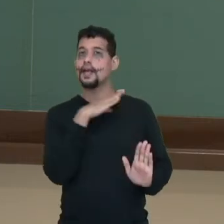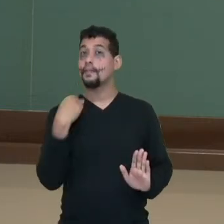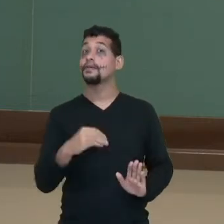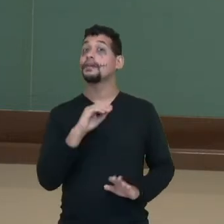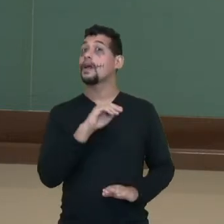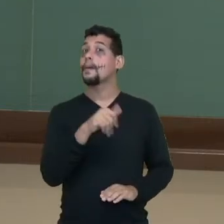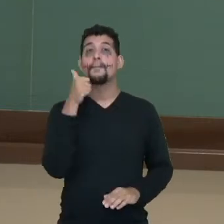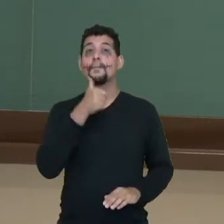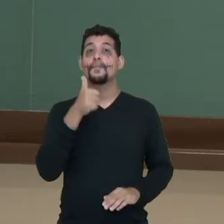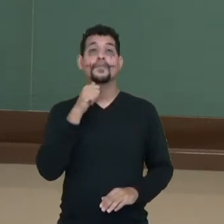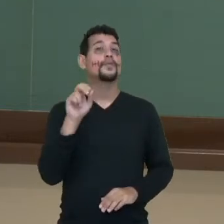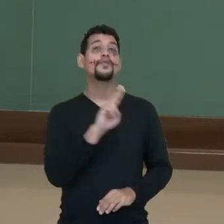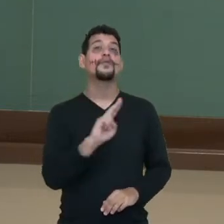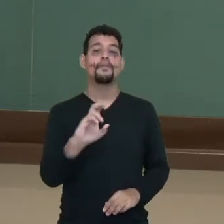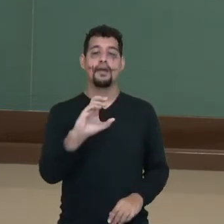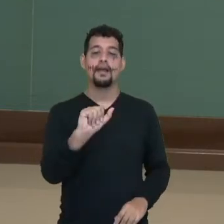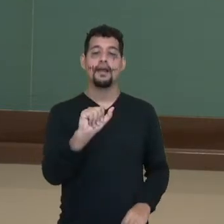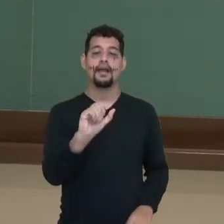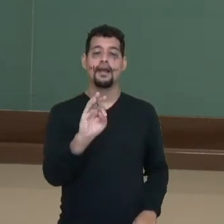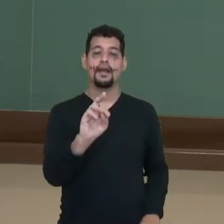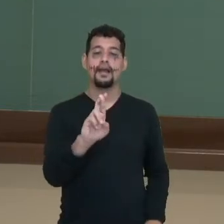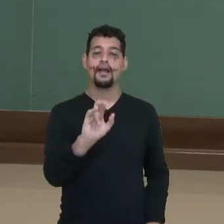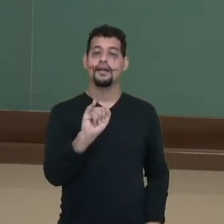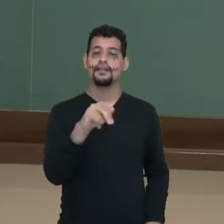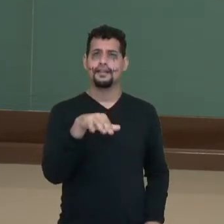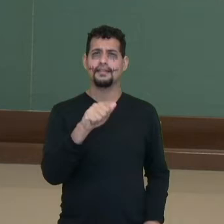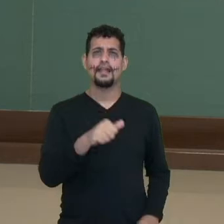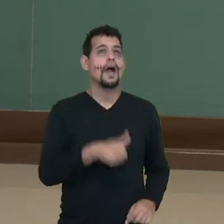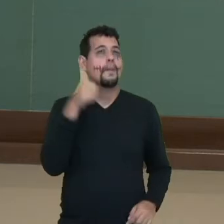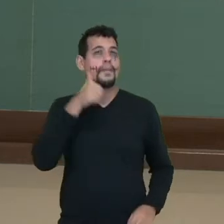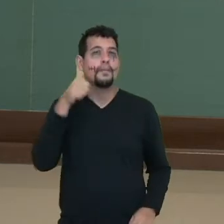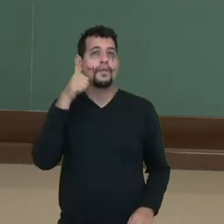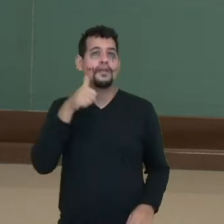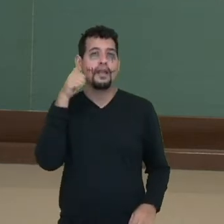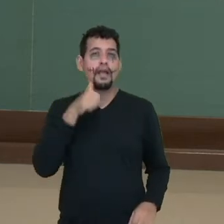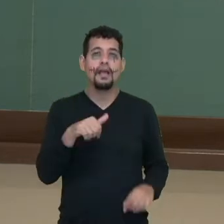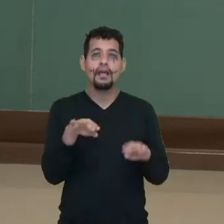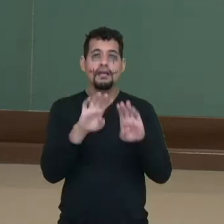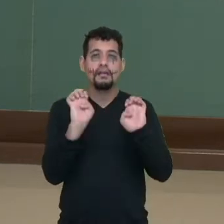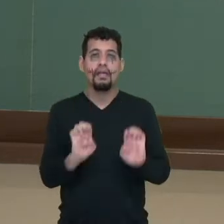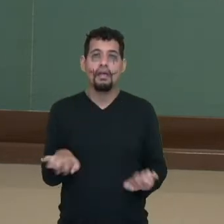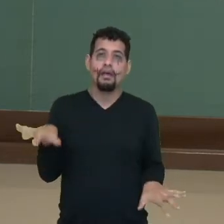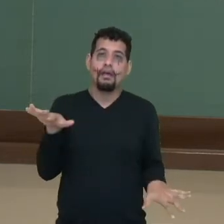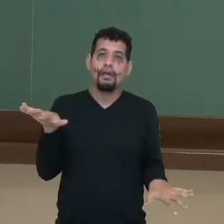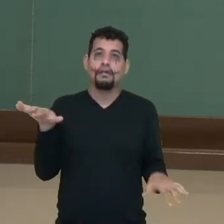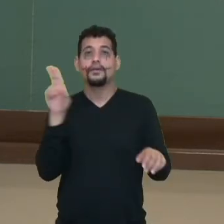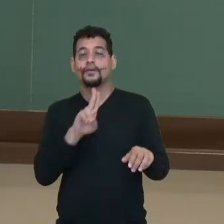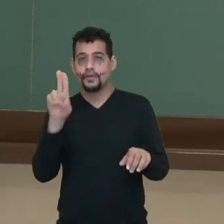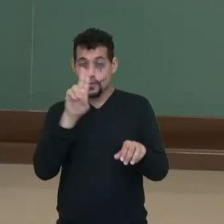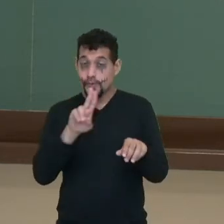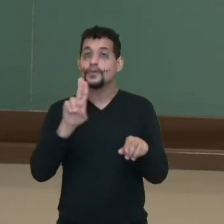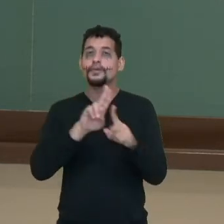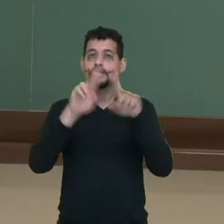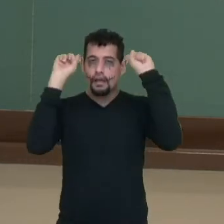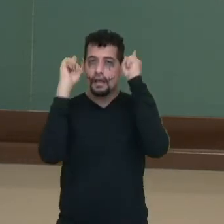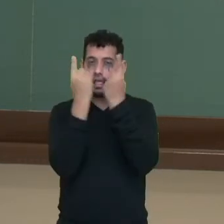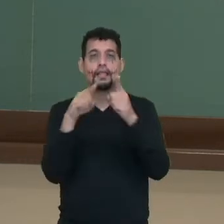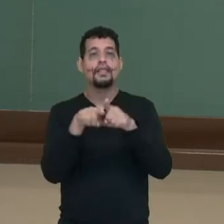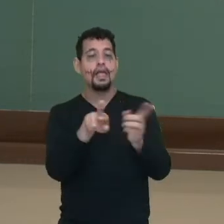a Catrina, uma mulher esqueleto com grande chapéu. Ela é